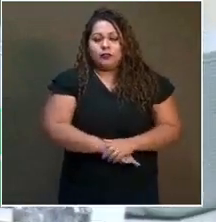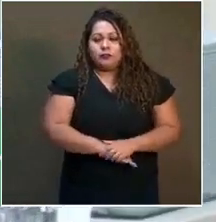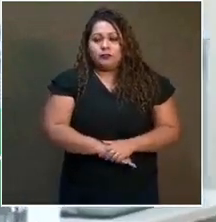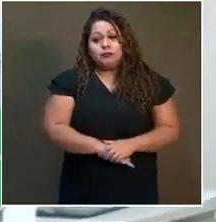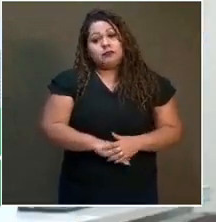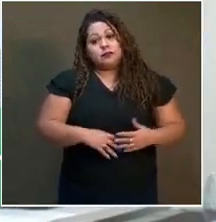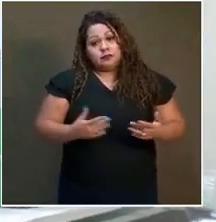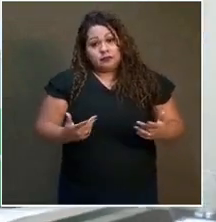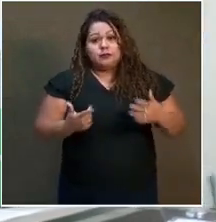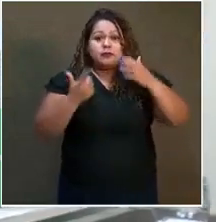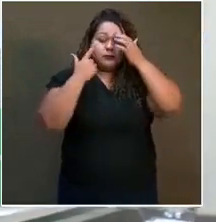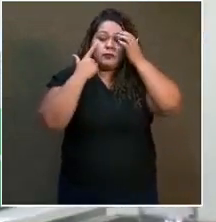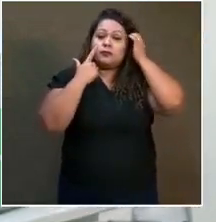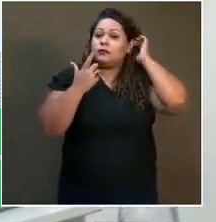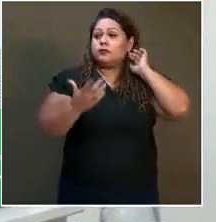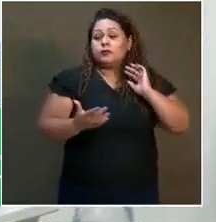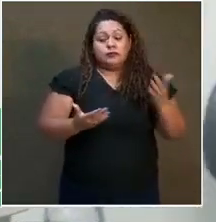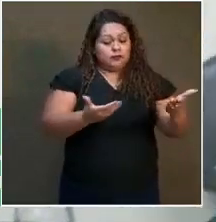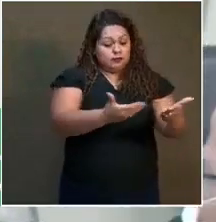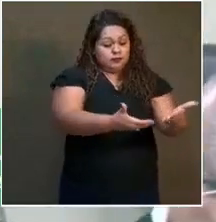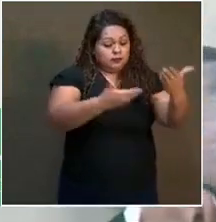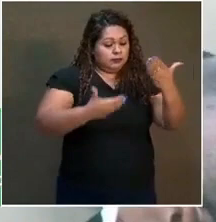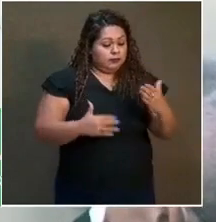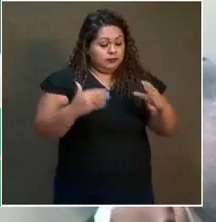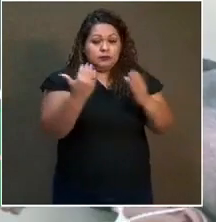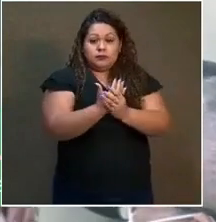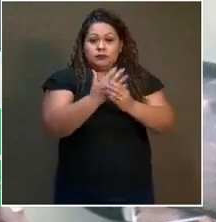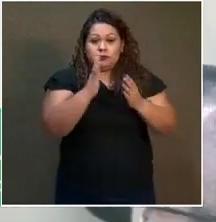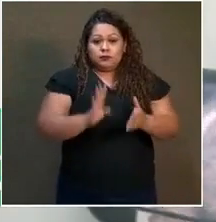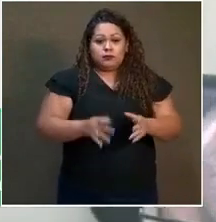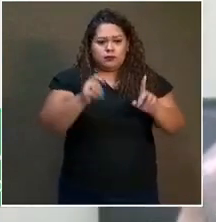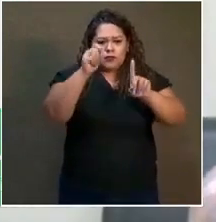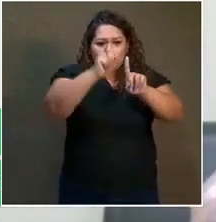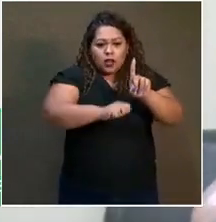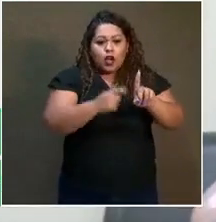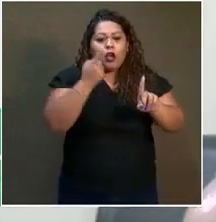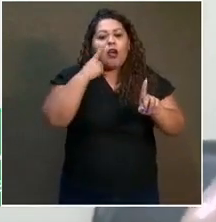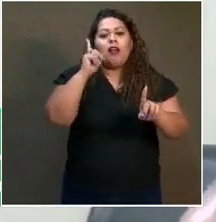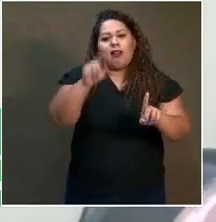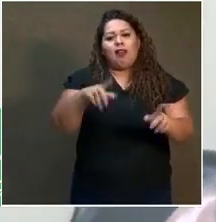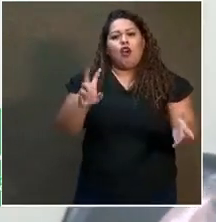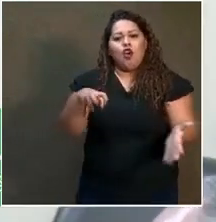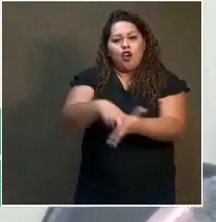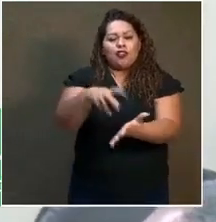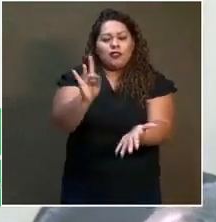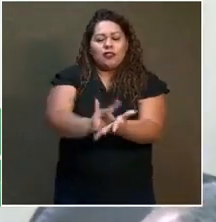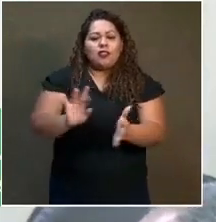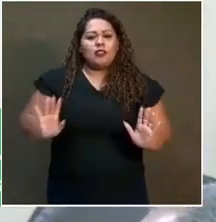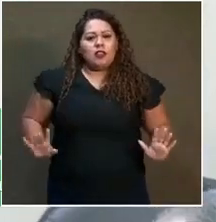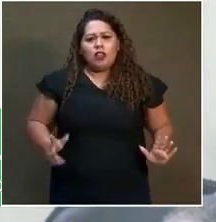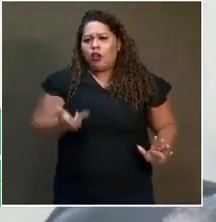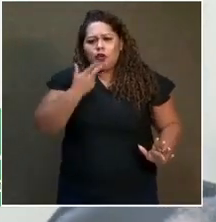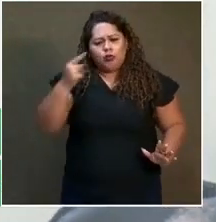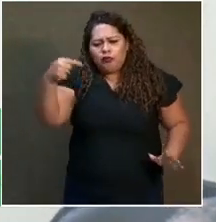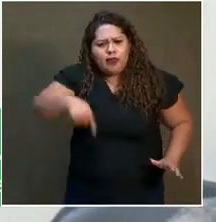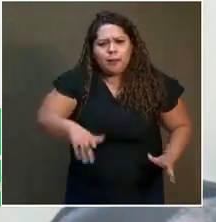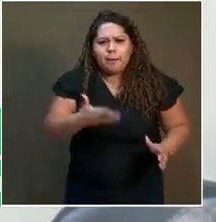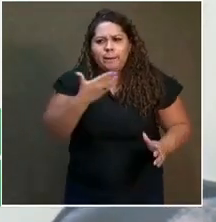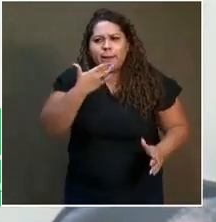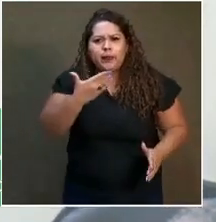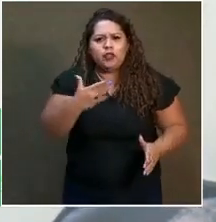que eu falei que eu peguei o processo há 4 semanas atrás e quando vi, falei que era caso de condenação? Não vim pedir absolvição. Não